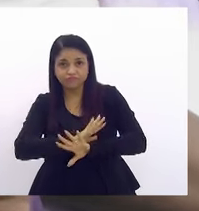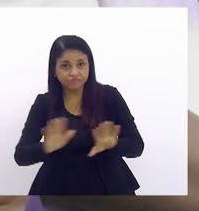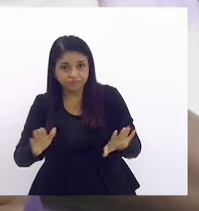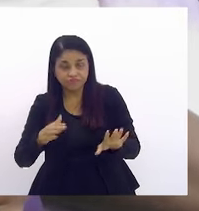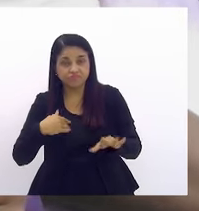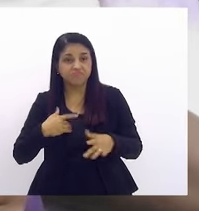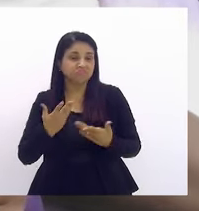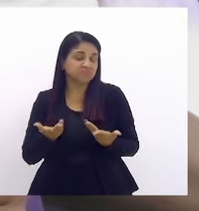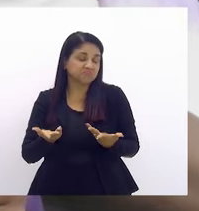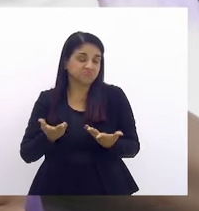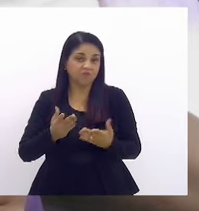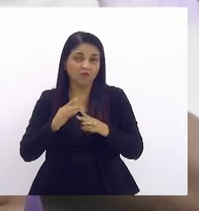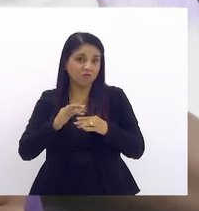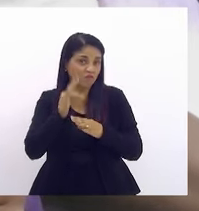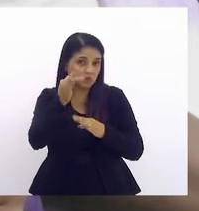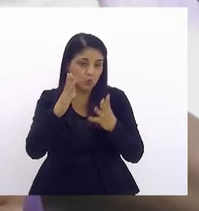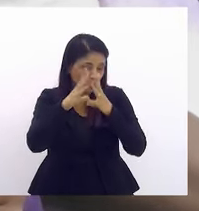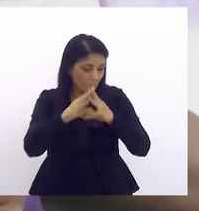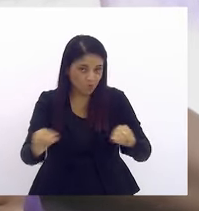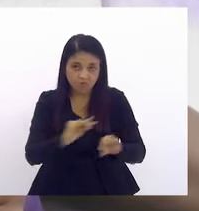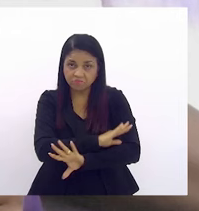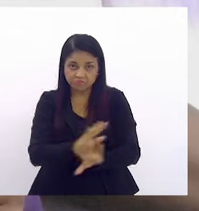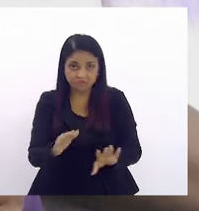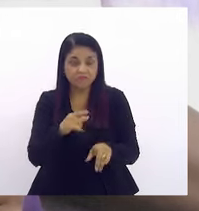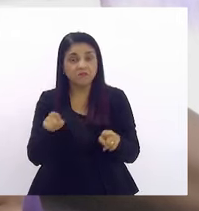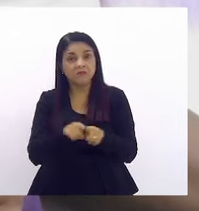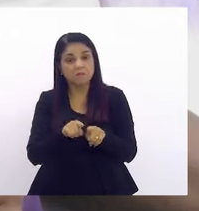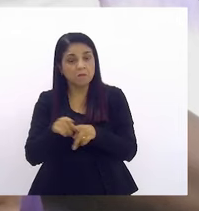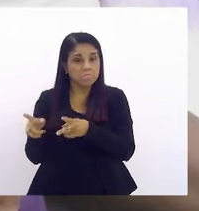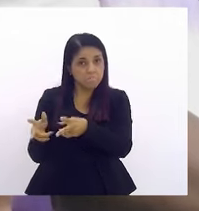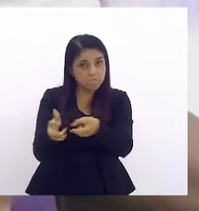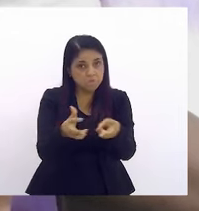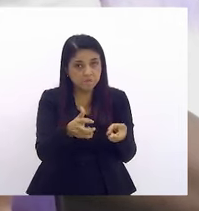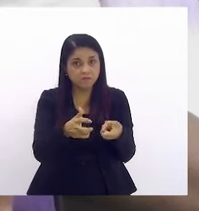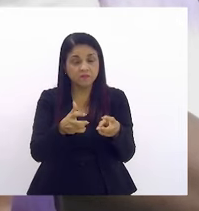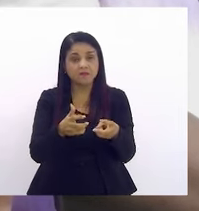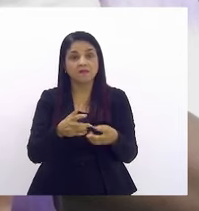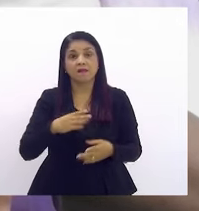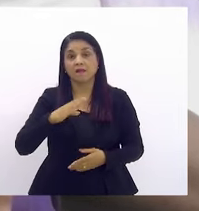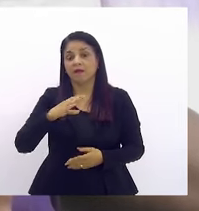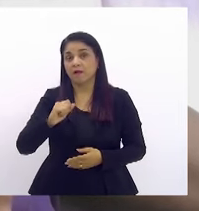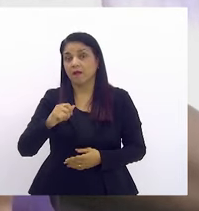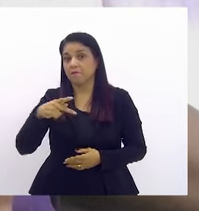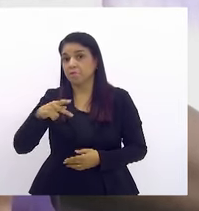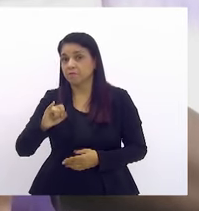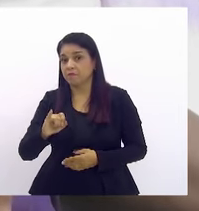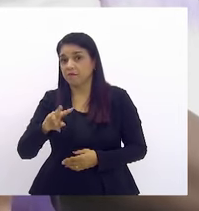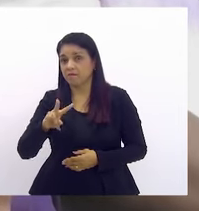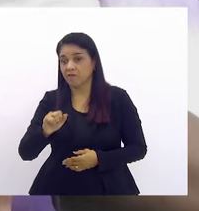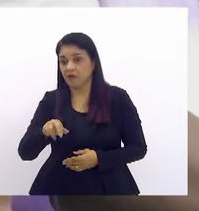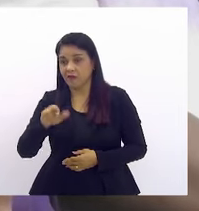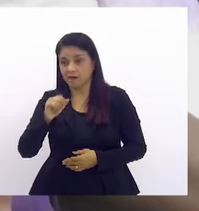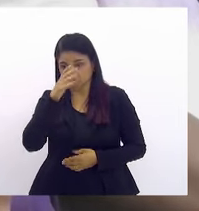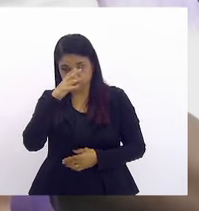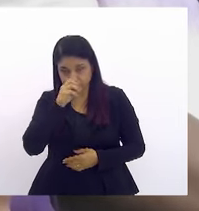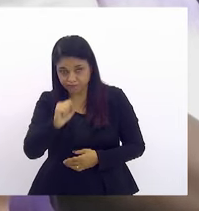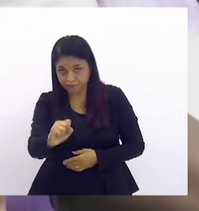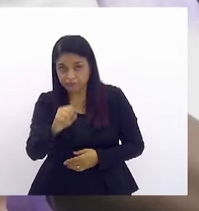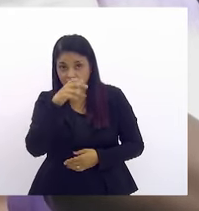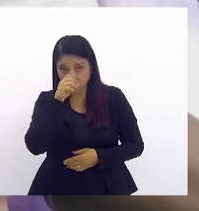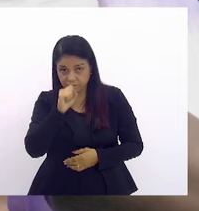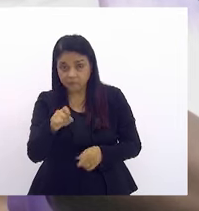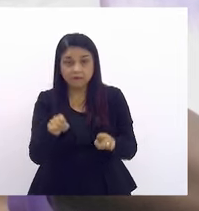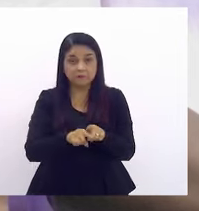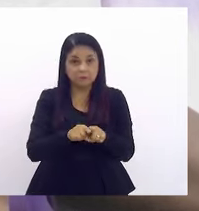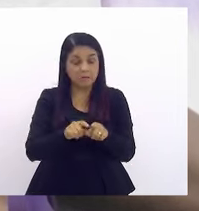nada. E, ao mesmo tempo, a gente vê também que a grande quantidade de capivara, hoje é imensa na nossa cidade aí, tem lá também, eles estão